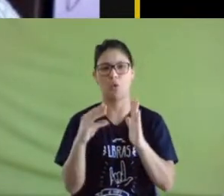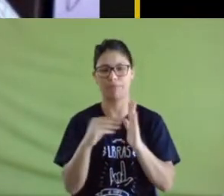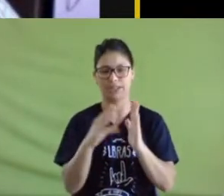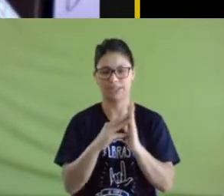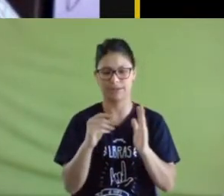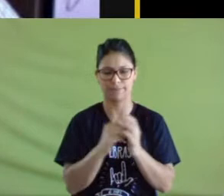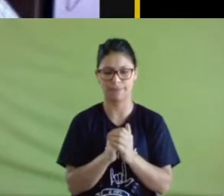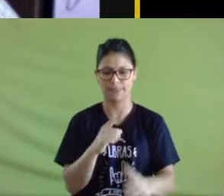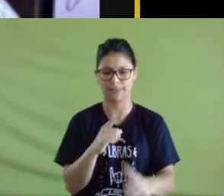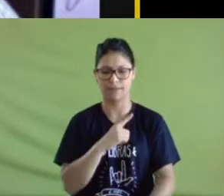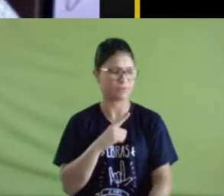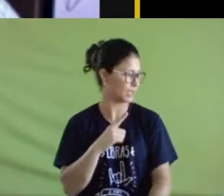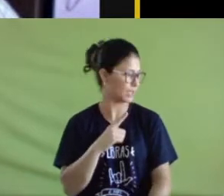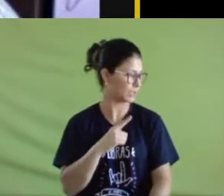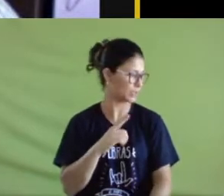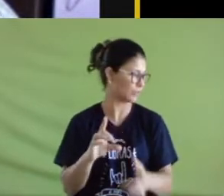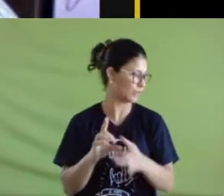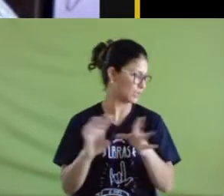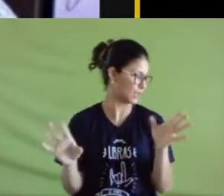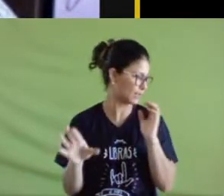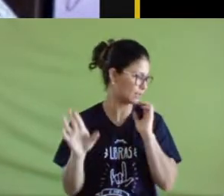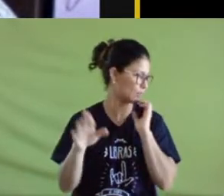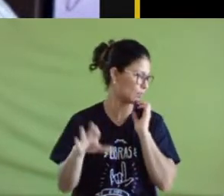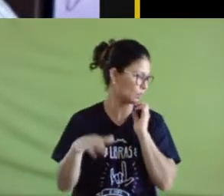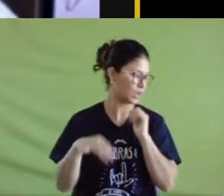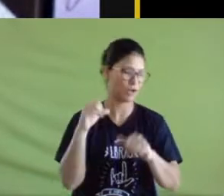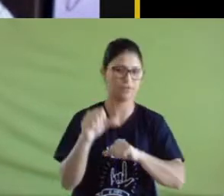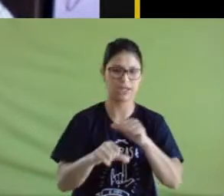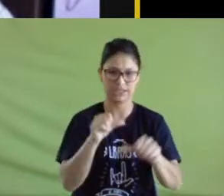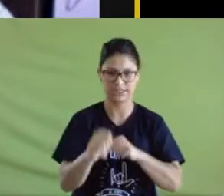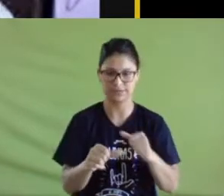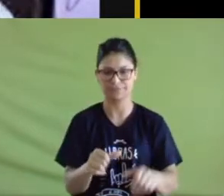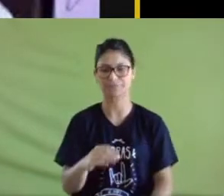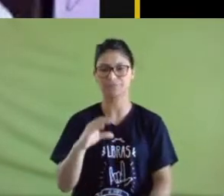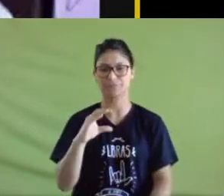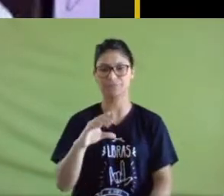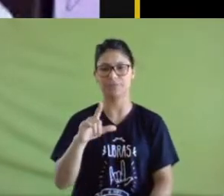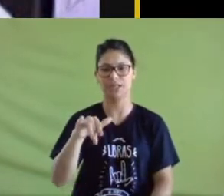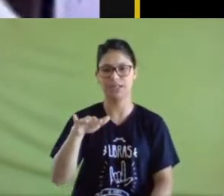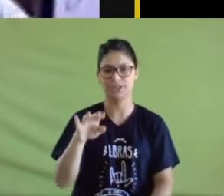que ele permite fazer. Ele nunca varia o clichê. Agora,